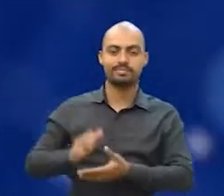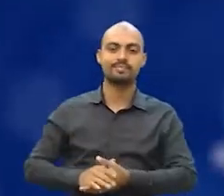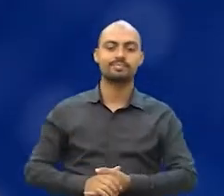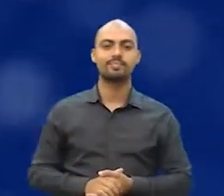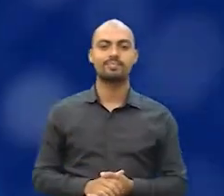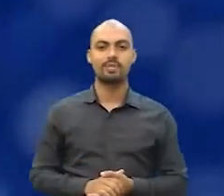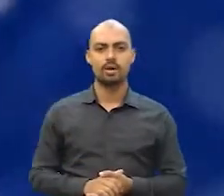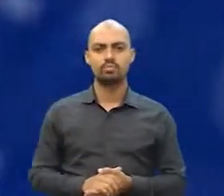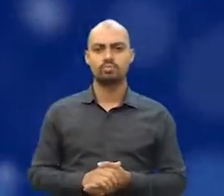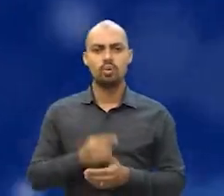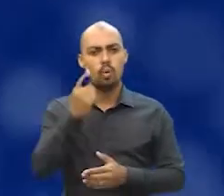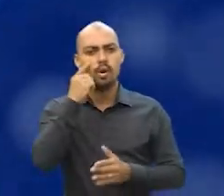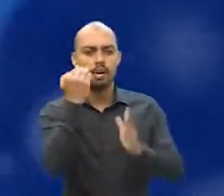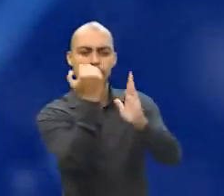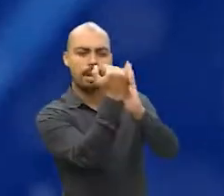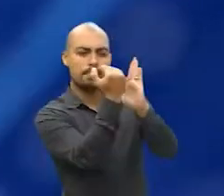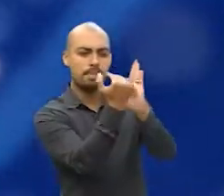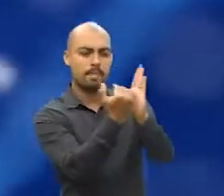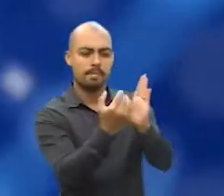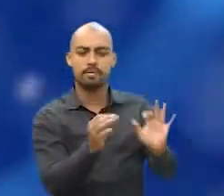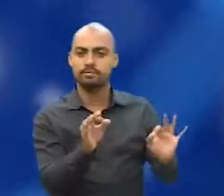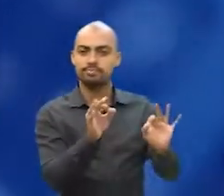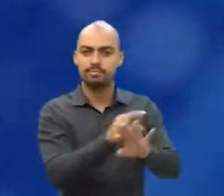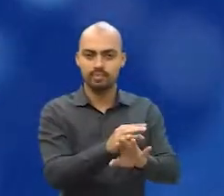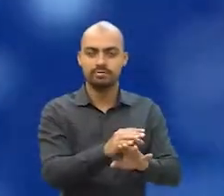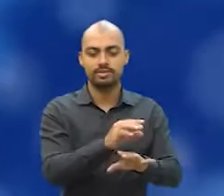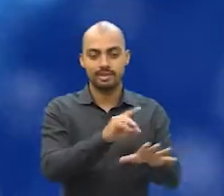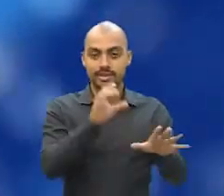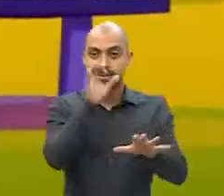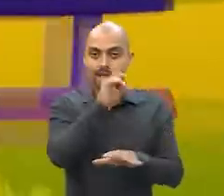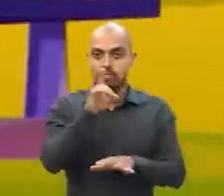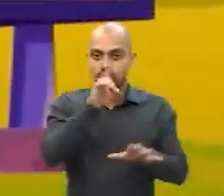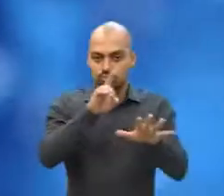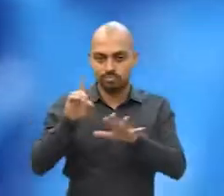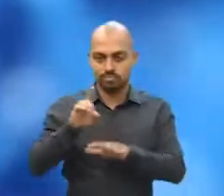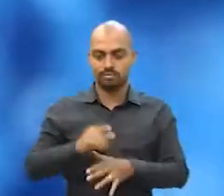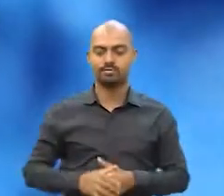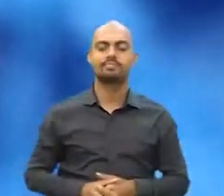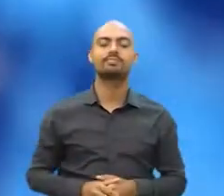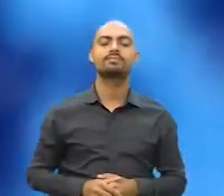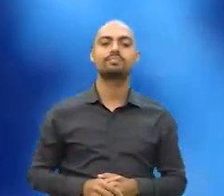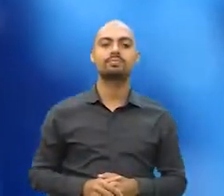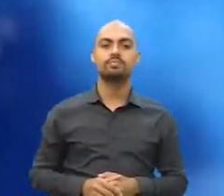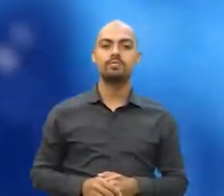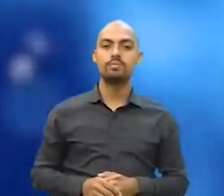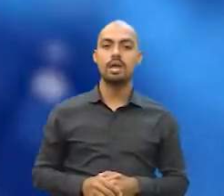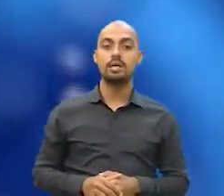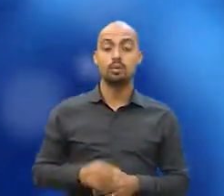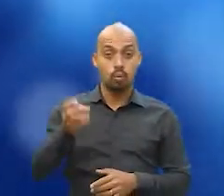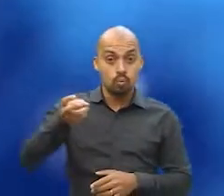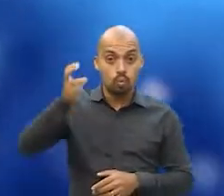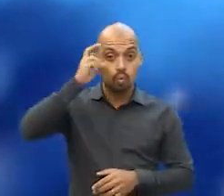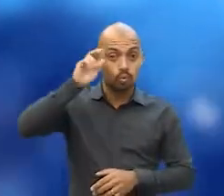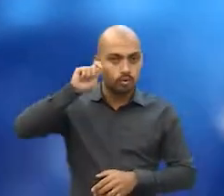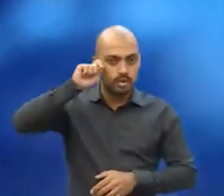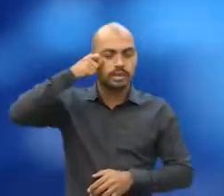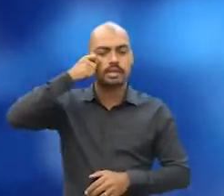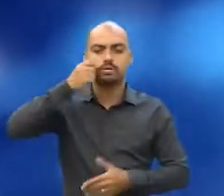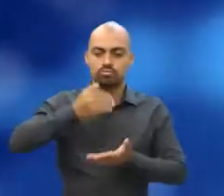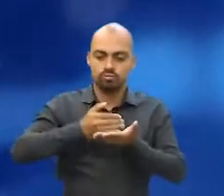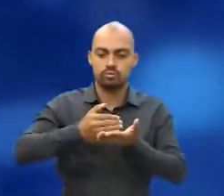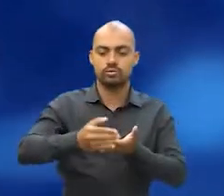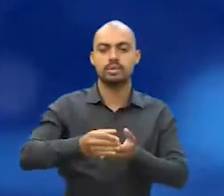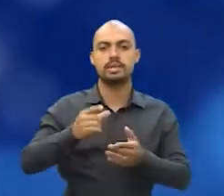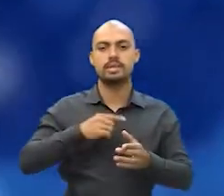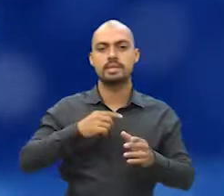cultura.sp.gov.br para conferir a agenda completa das ações desse fim de semana. Ainda falando sobre a cultura negra, a plataforma